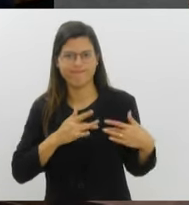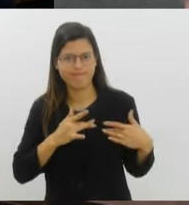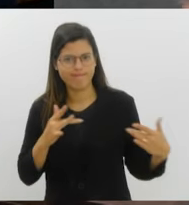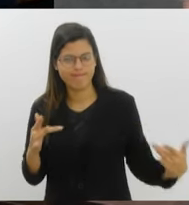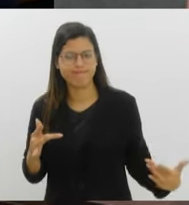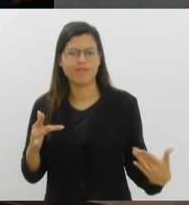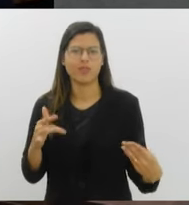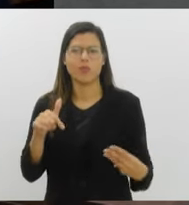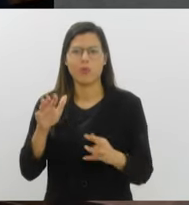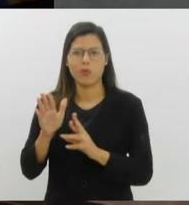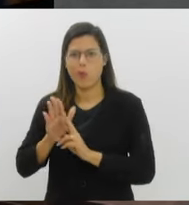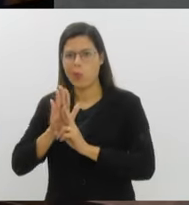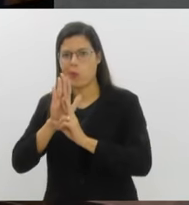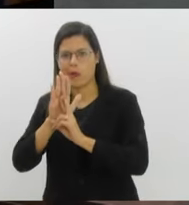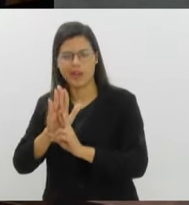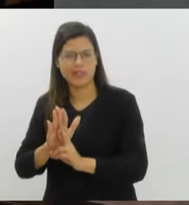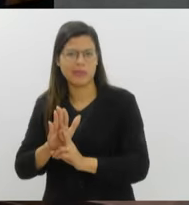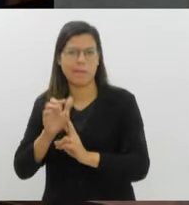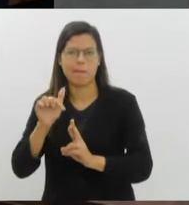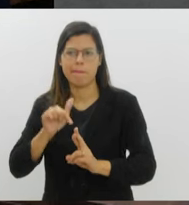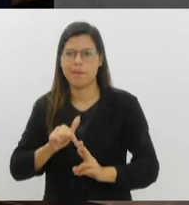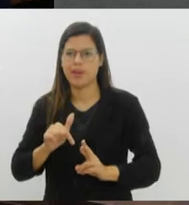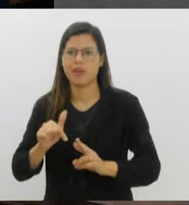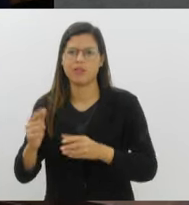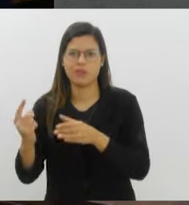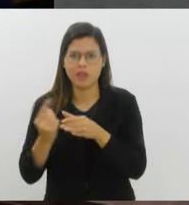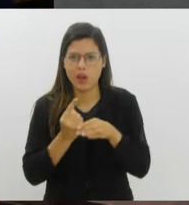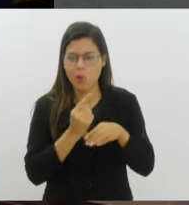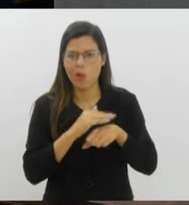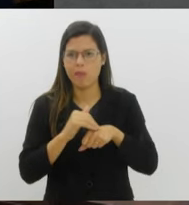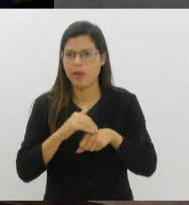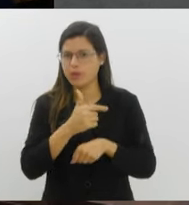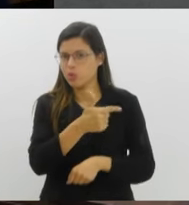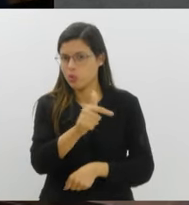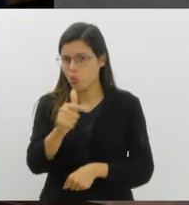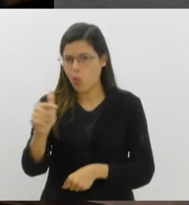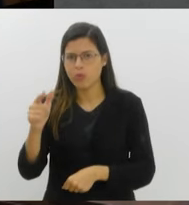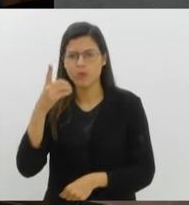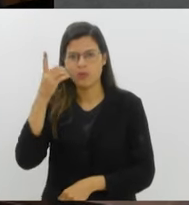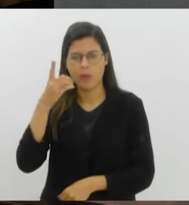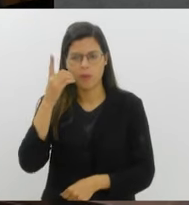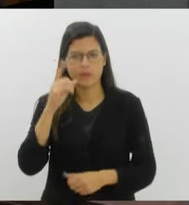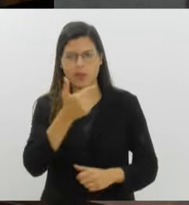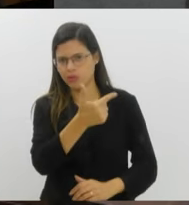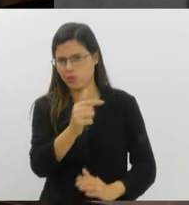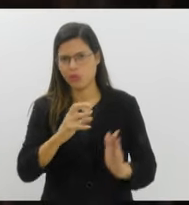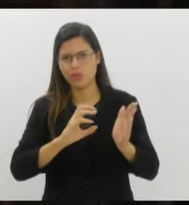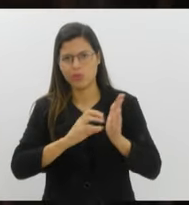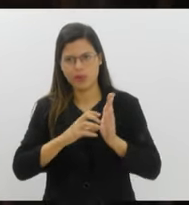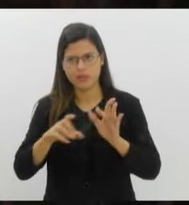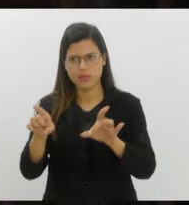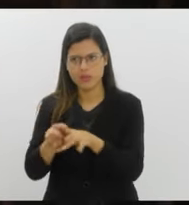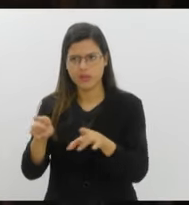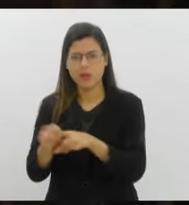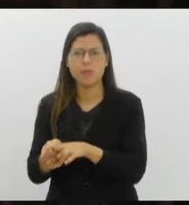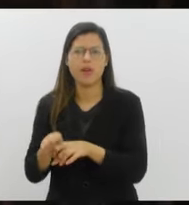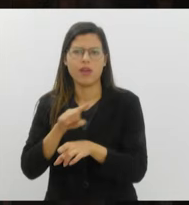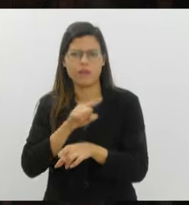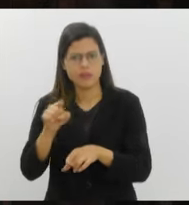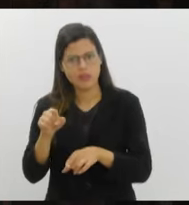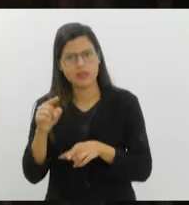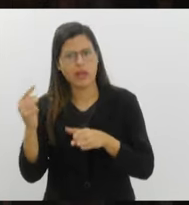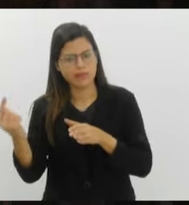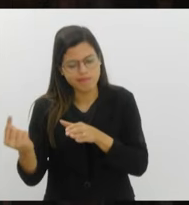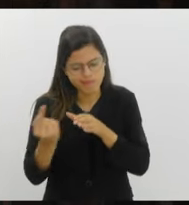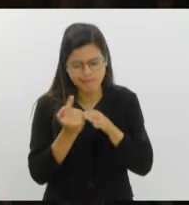acolhida, a todos os demais deputados dos outros partidos, uma acolhida especial que vocês me